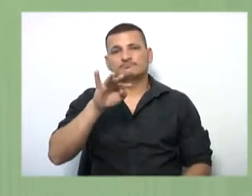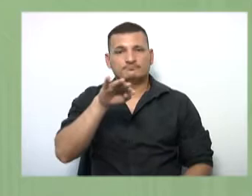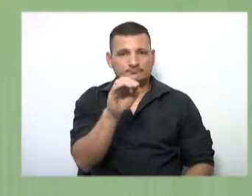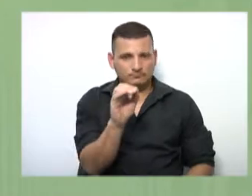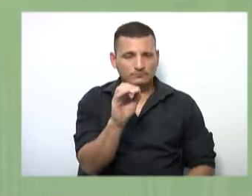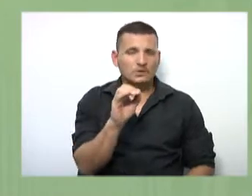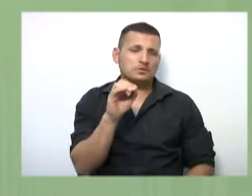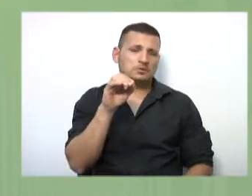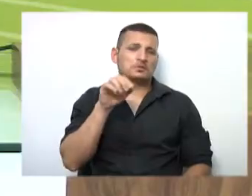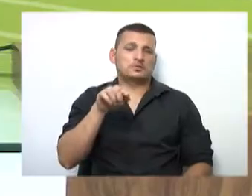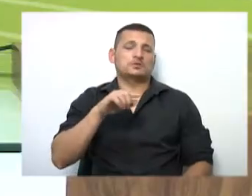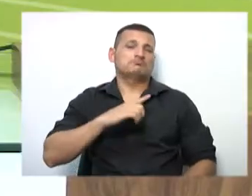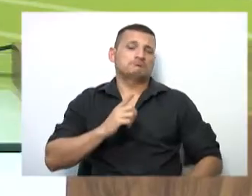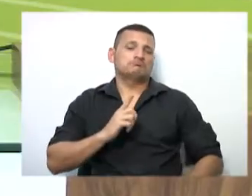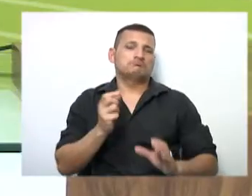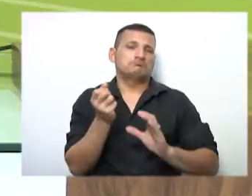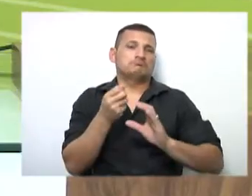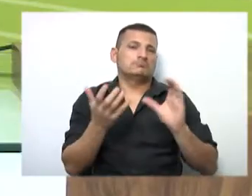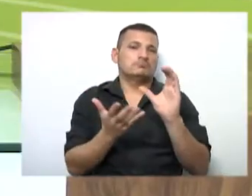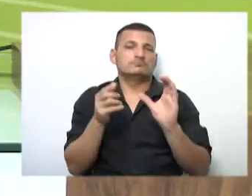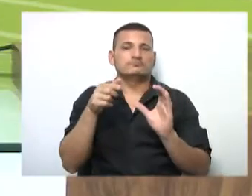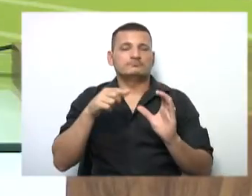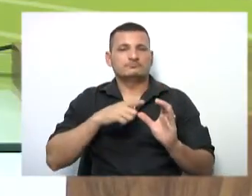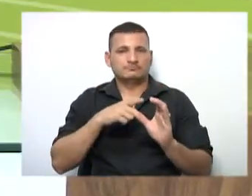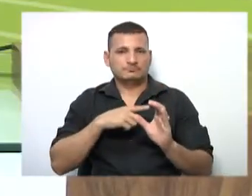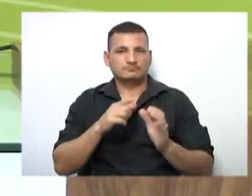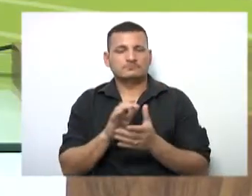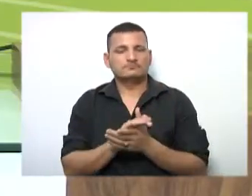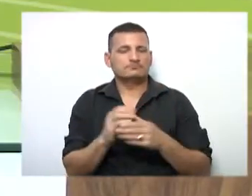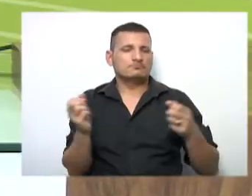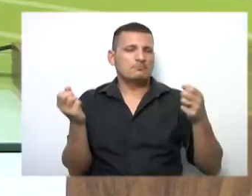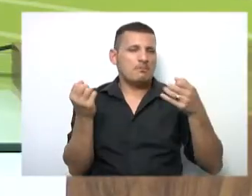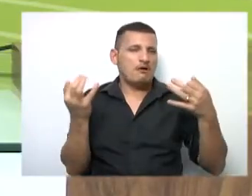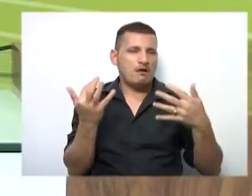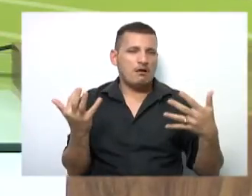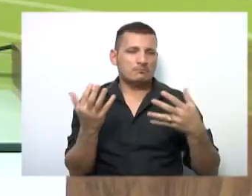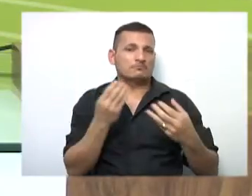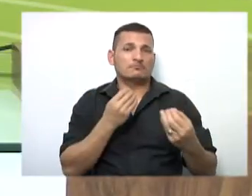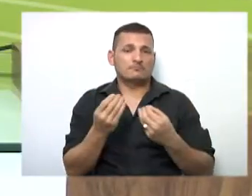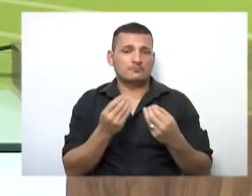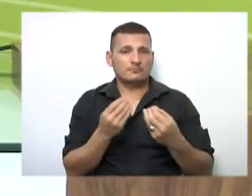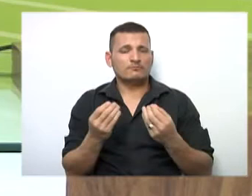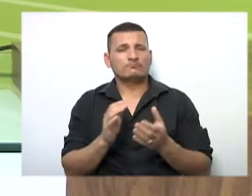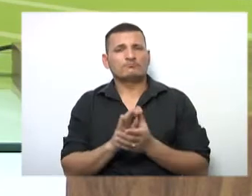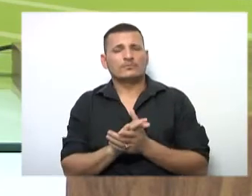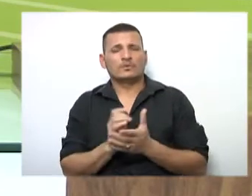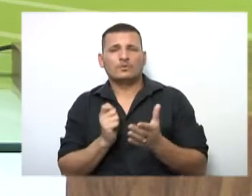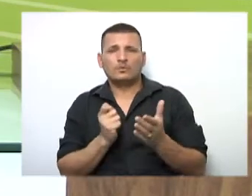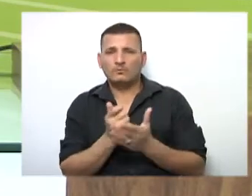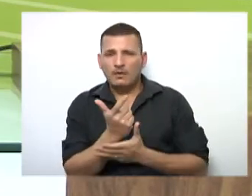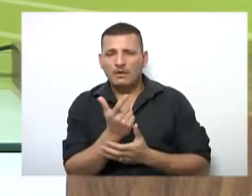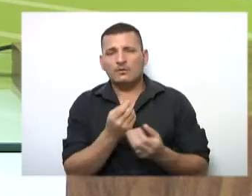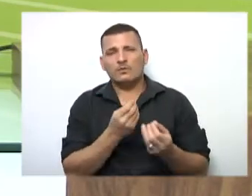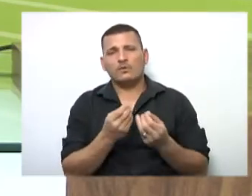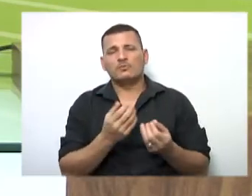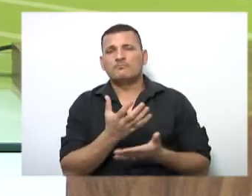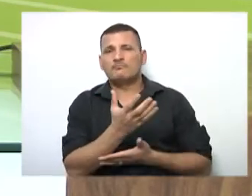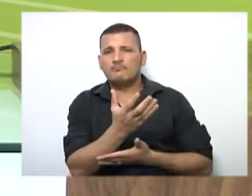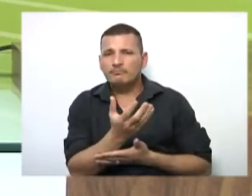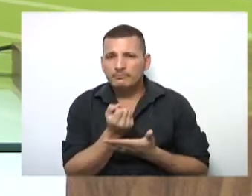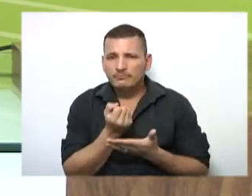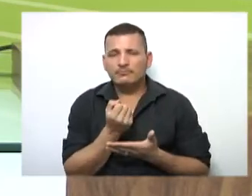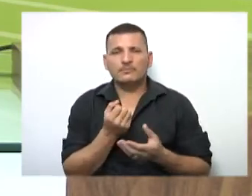muito peculiar, que ele vai descrever a sua forma de concessão do poder de compra, um poder de aquisição,